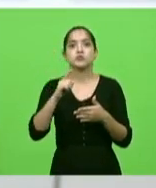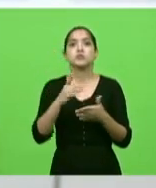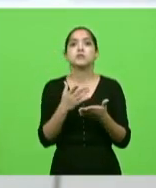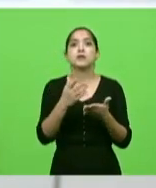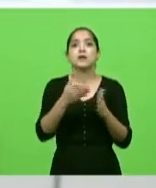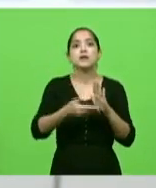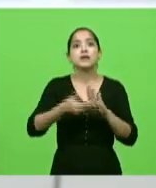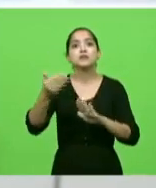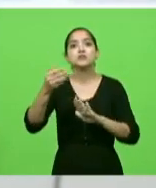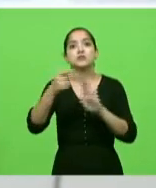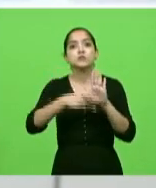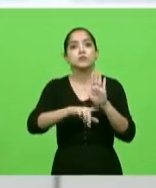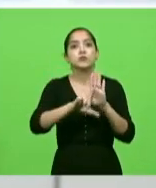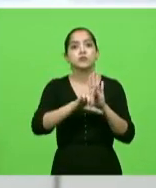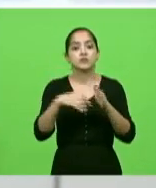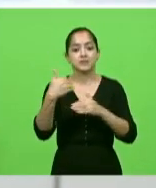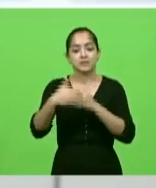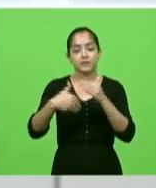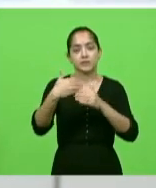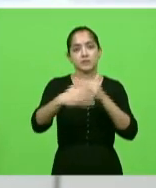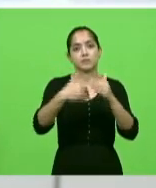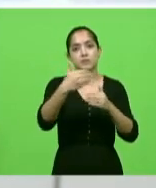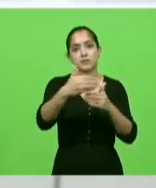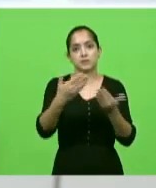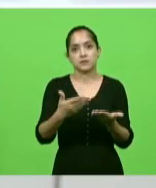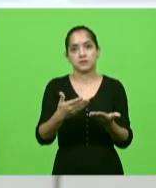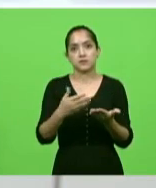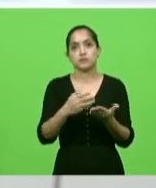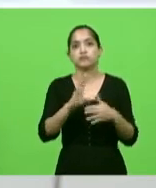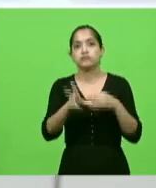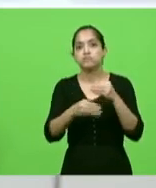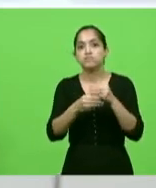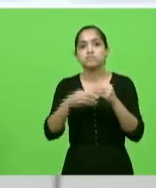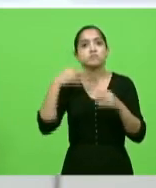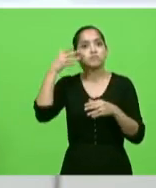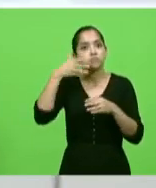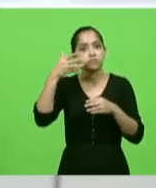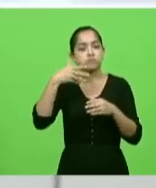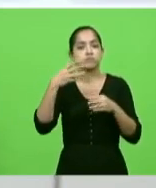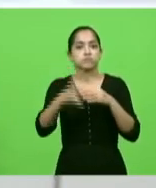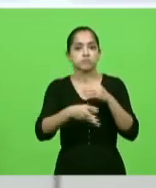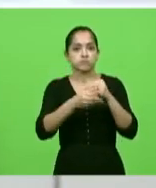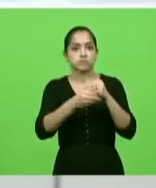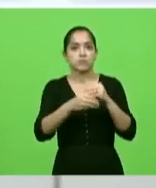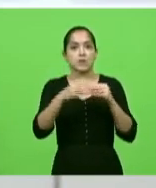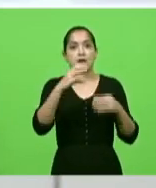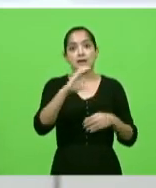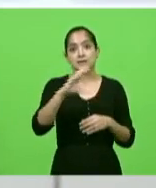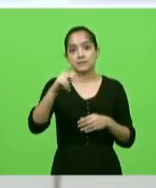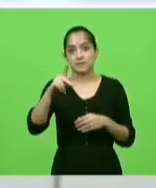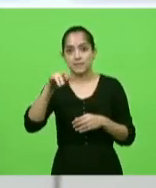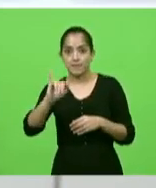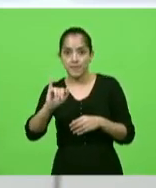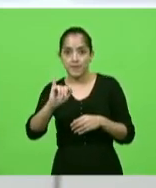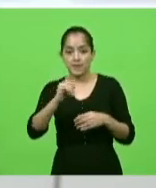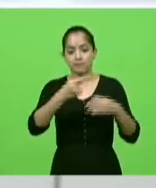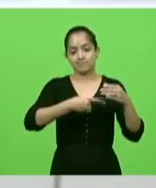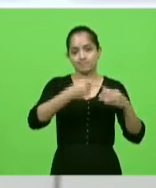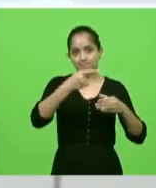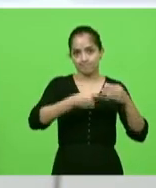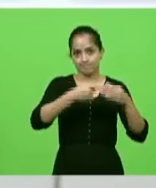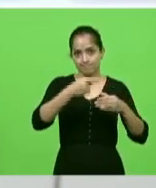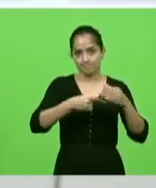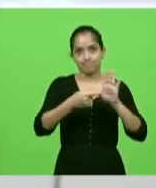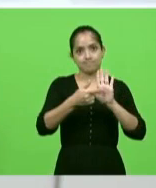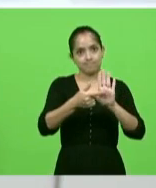projeto de tramitação E aí sua aliança e depoimentos amealhar a CPI dando indicativo de que